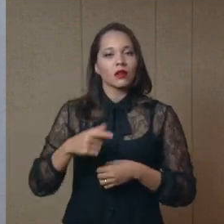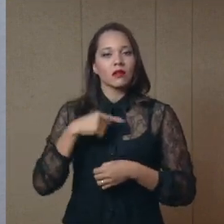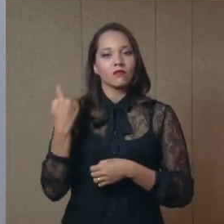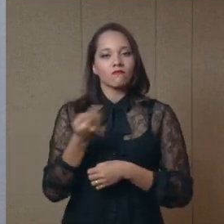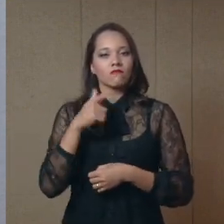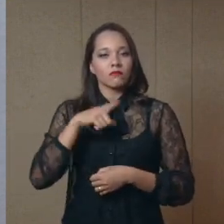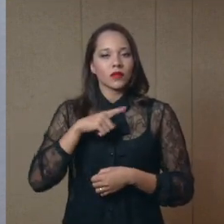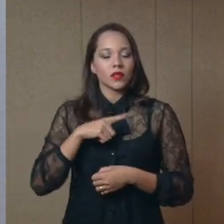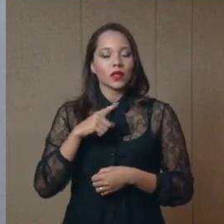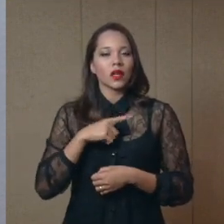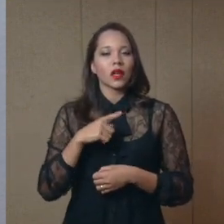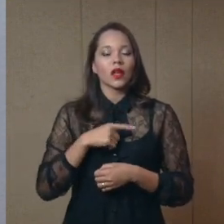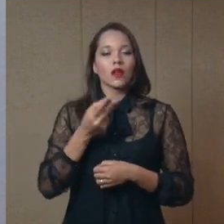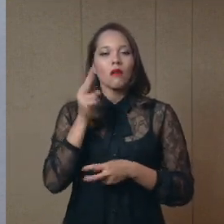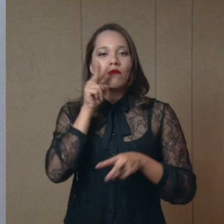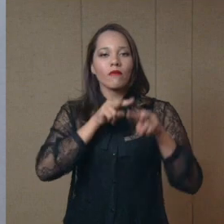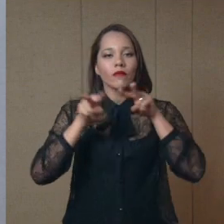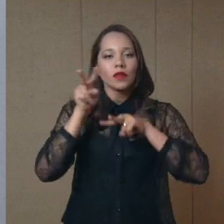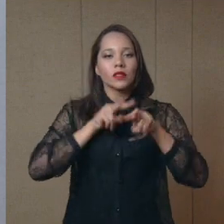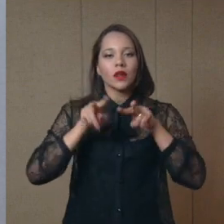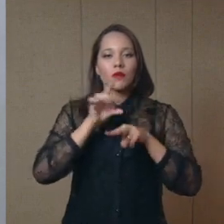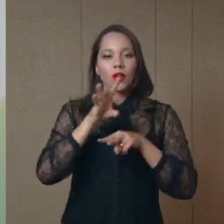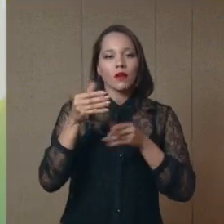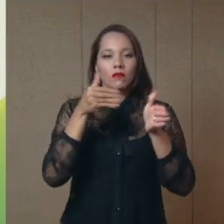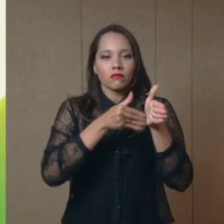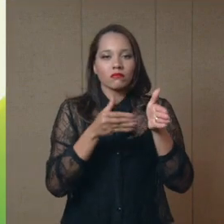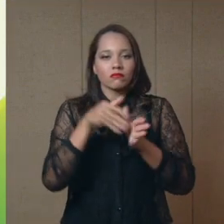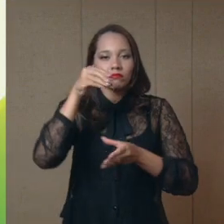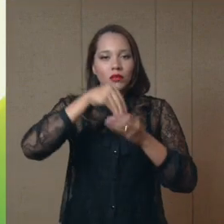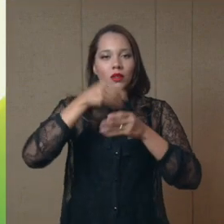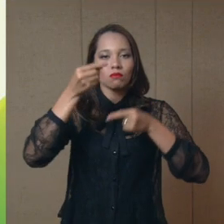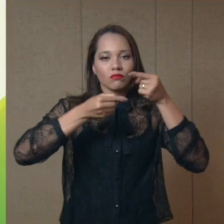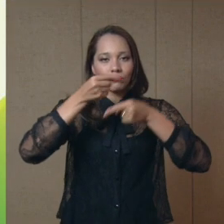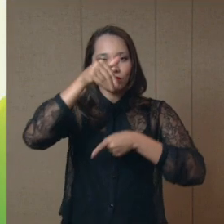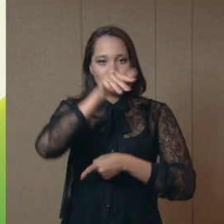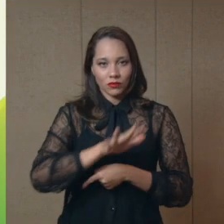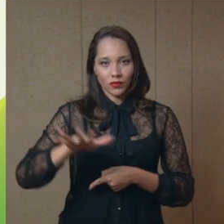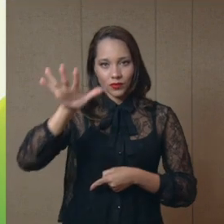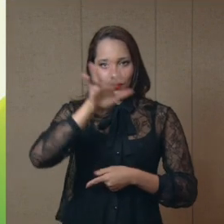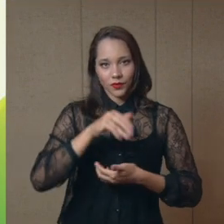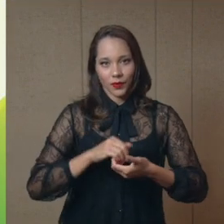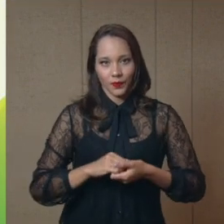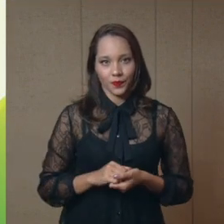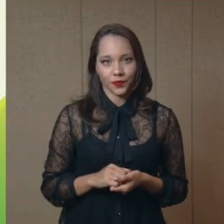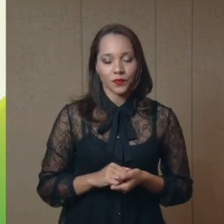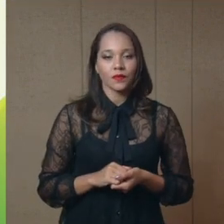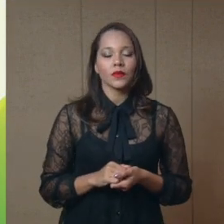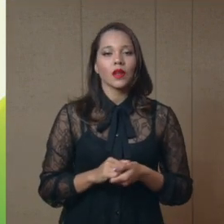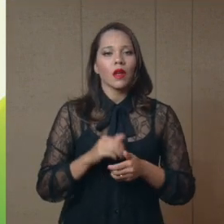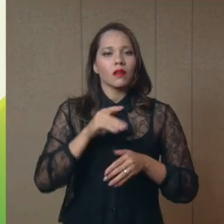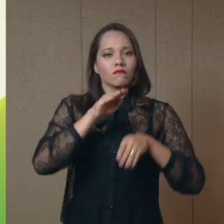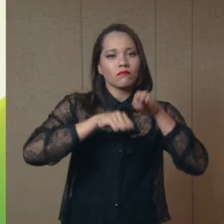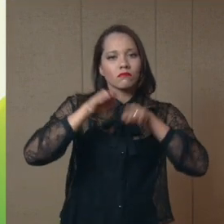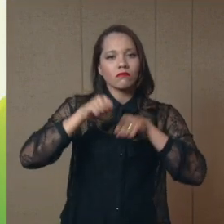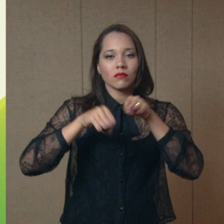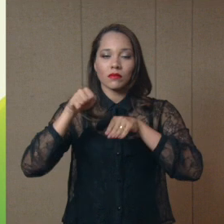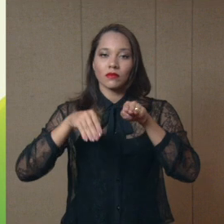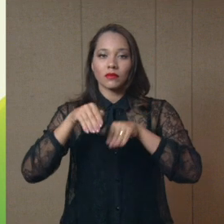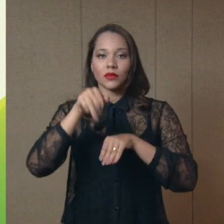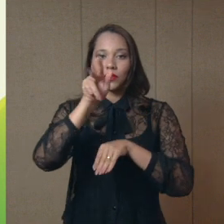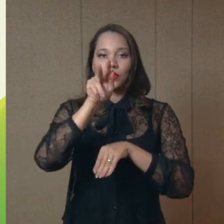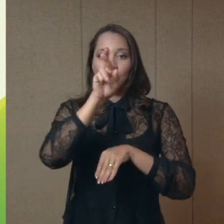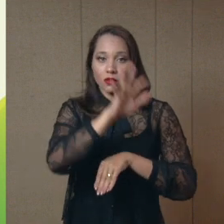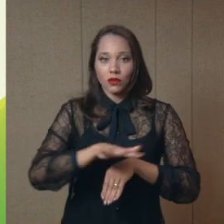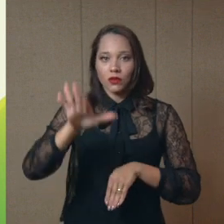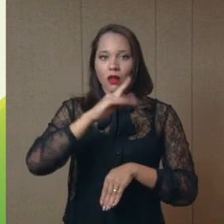tem aí o olhar para a faixa de fronteira dentro da política nacional é a as desigualdades regionais elas são